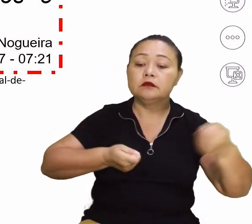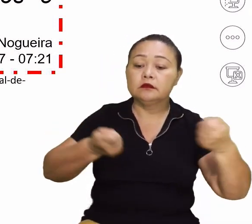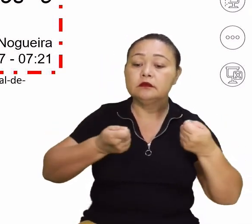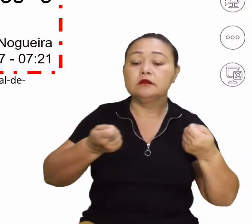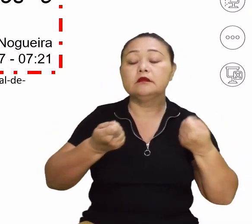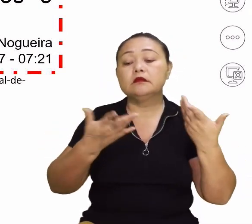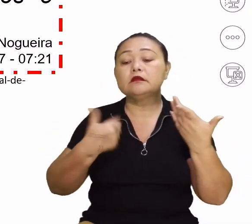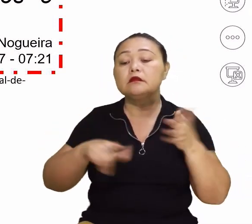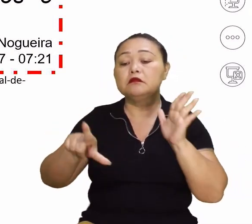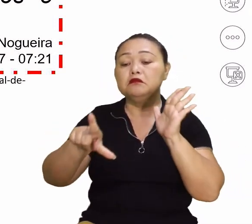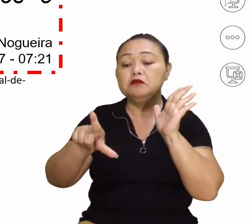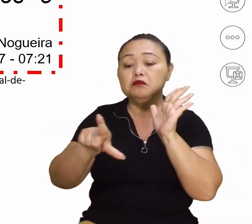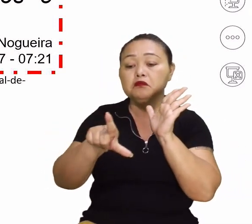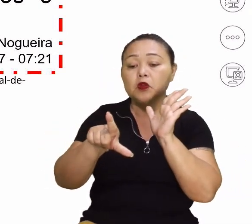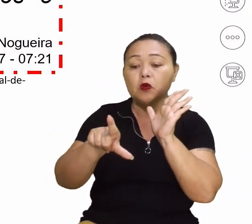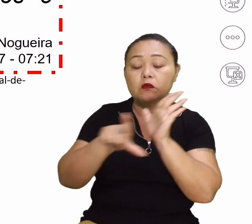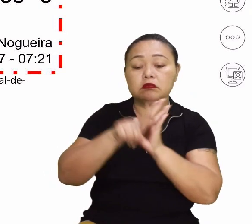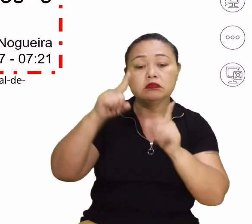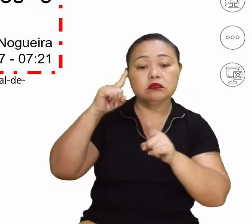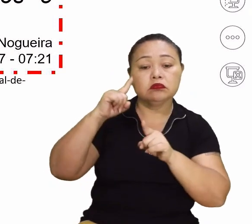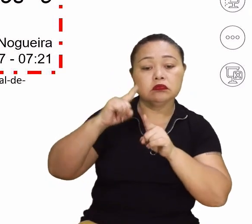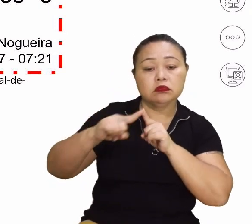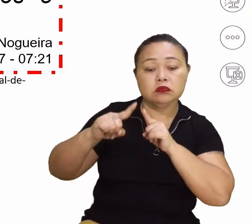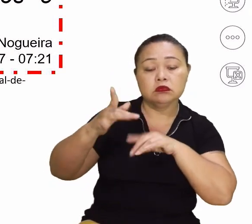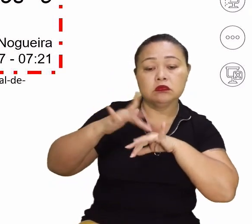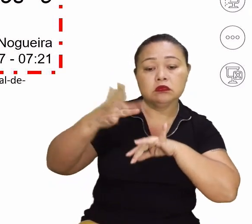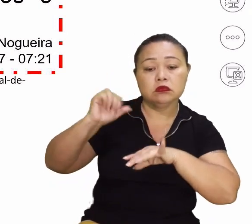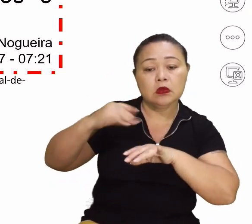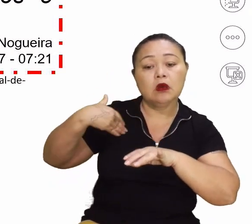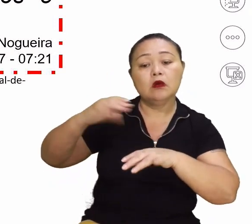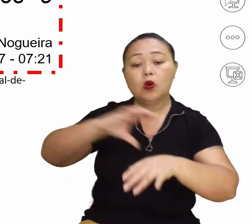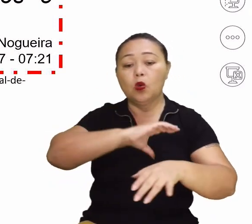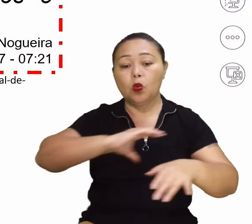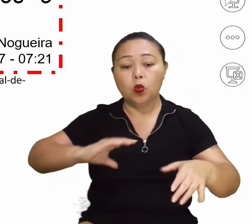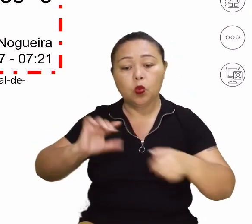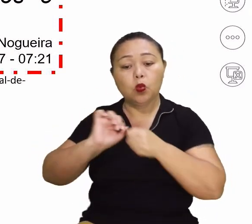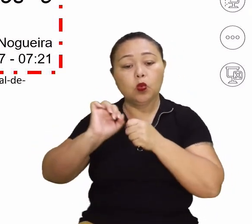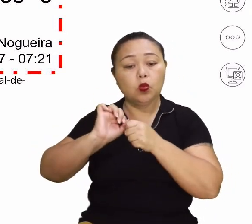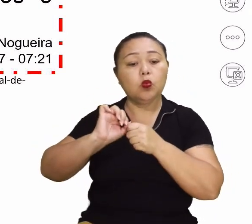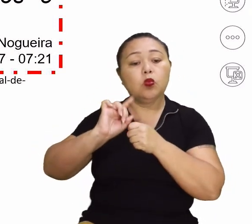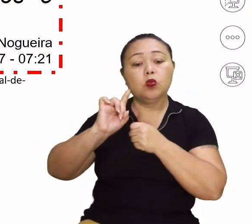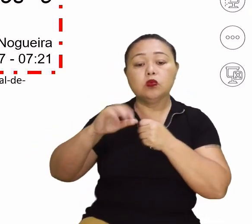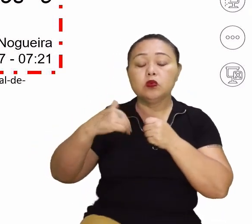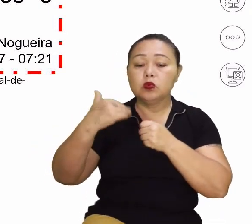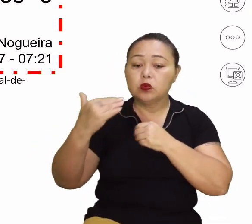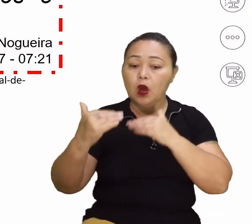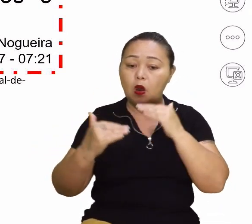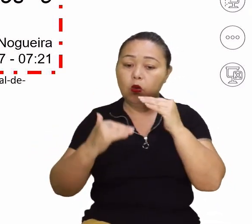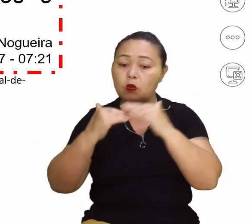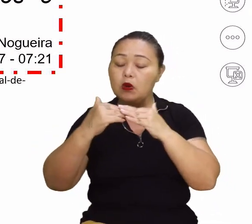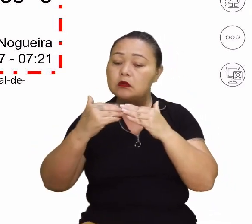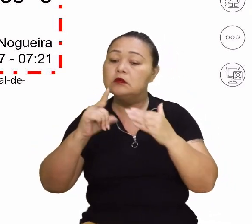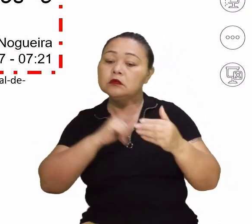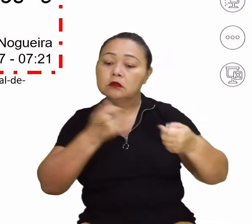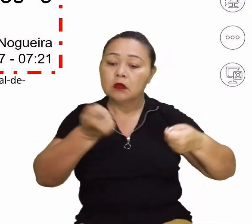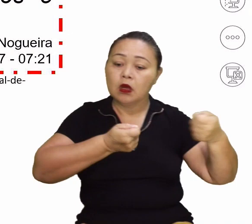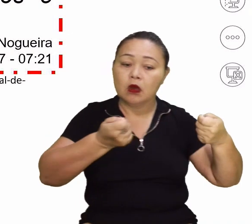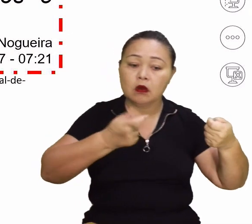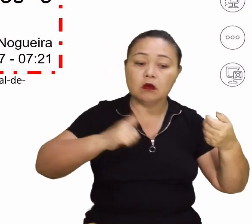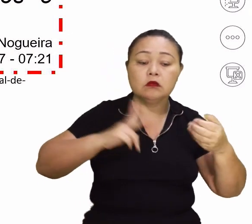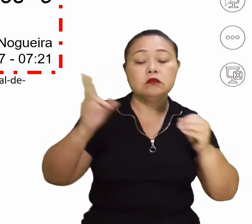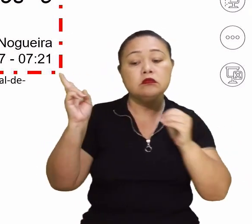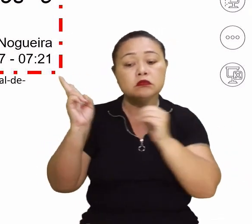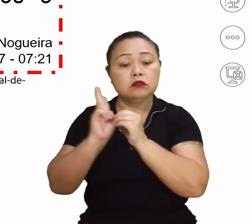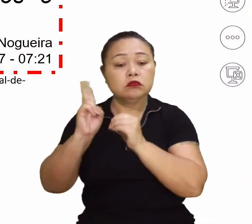diamante afeta povo Cinta Larga. Desde o auge do conflito entre garimpeiros e indígenas em 2004, nada